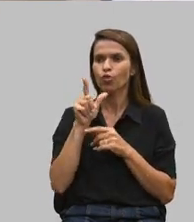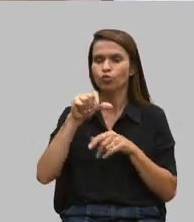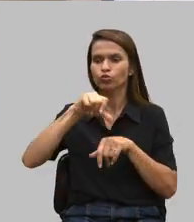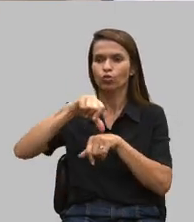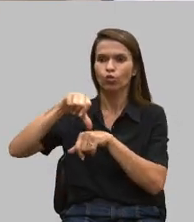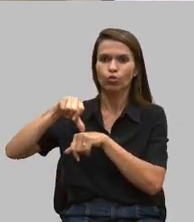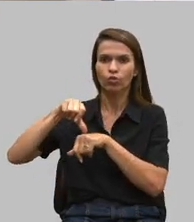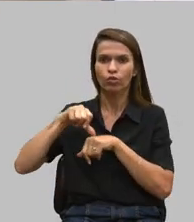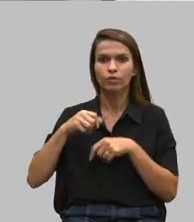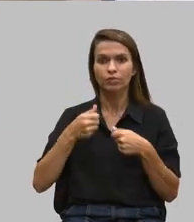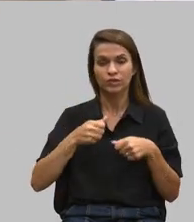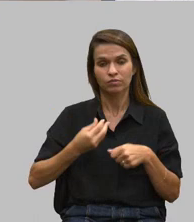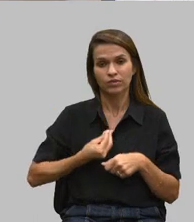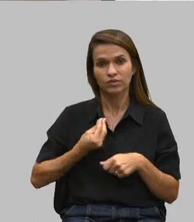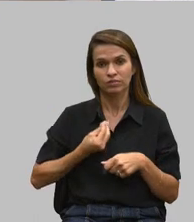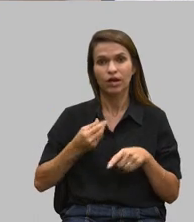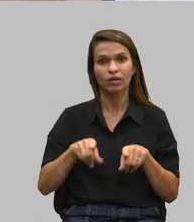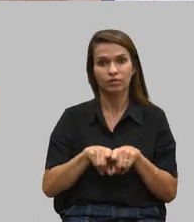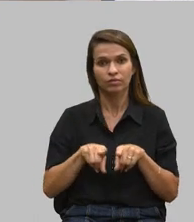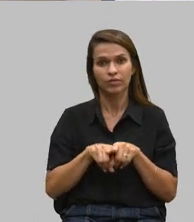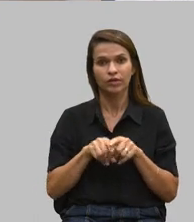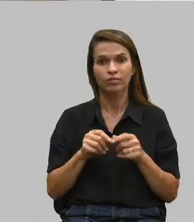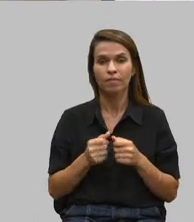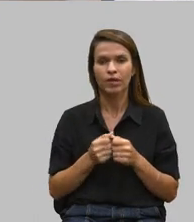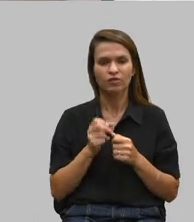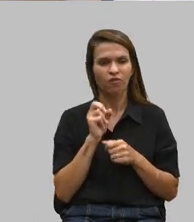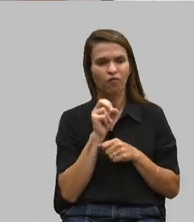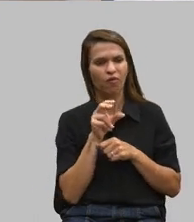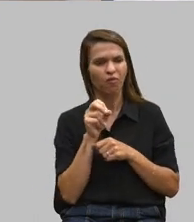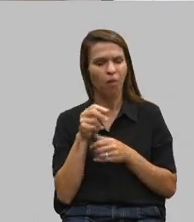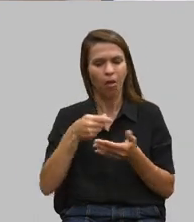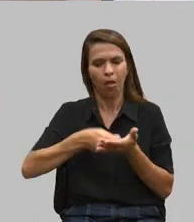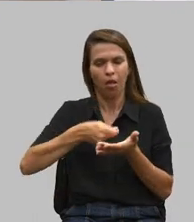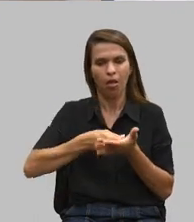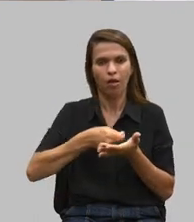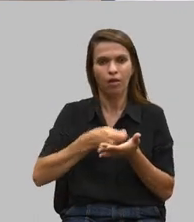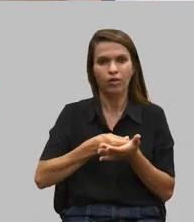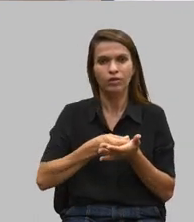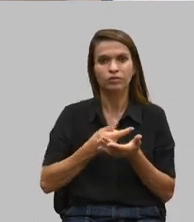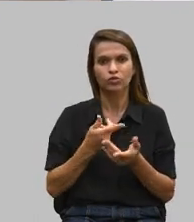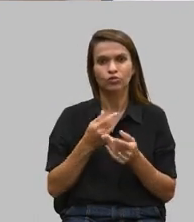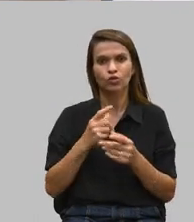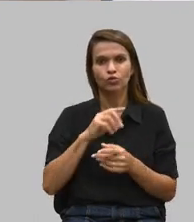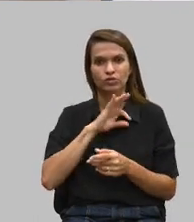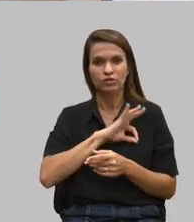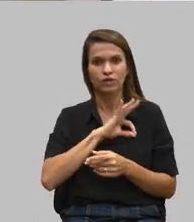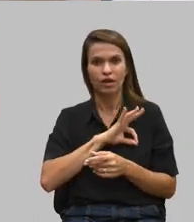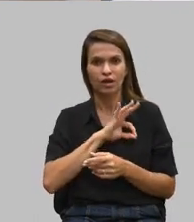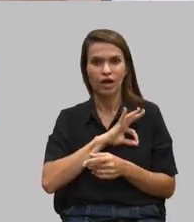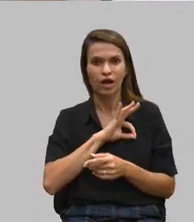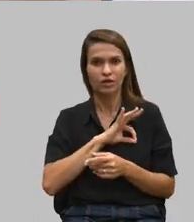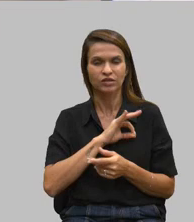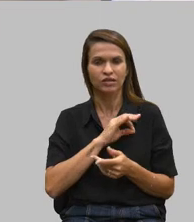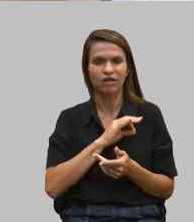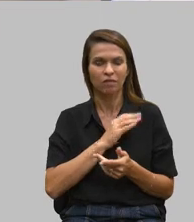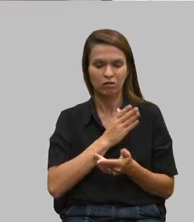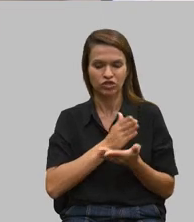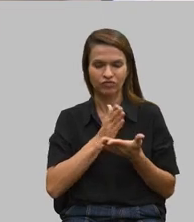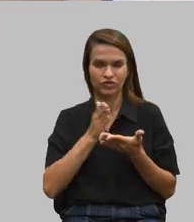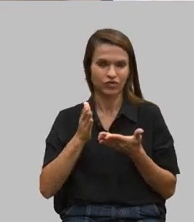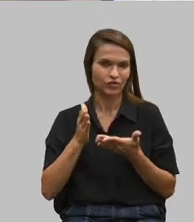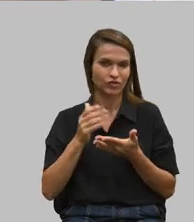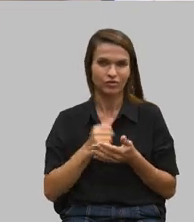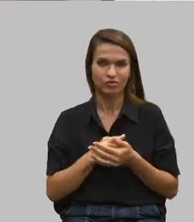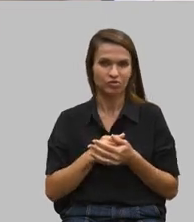que deveriam aqui estar também né mas eu também não vi ninguém cobrando quando os salários servidores estavam parcelados também a gente não viu essa